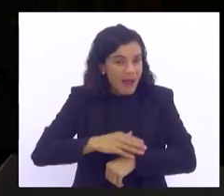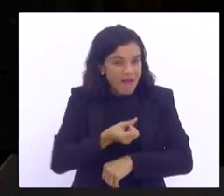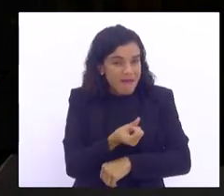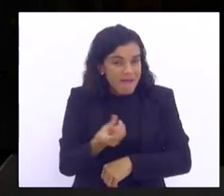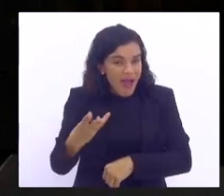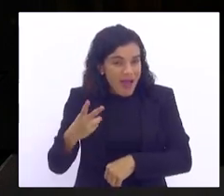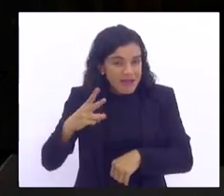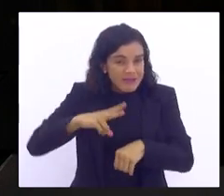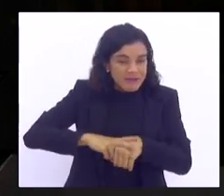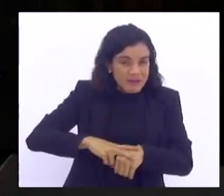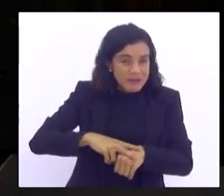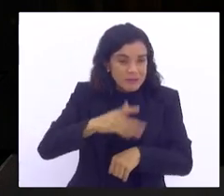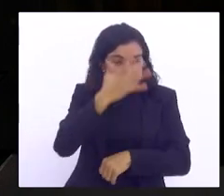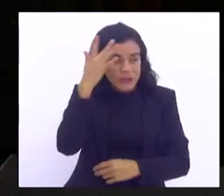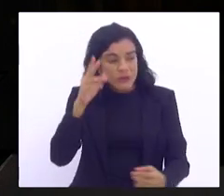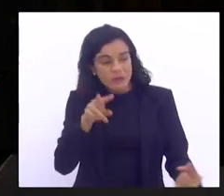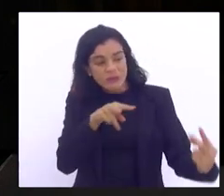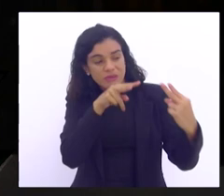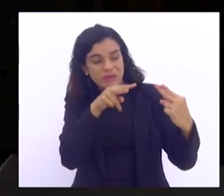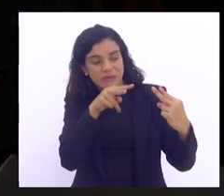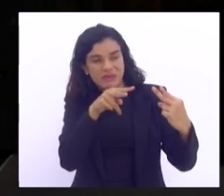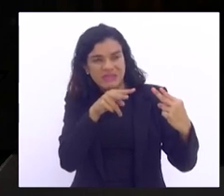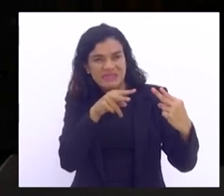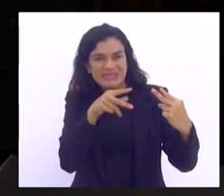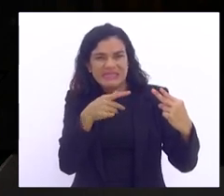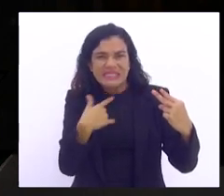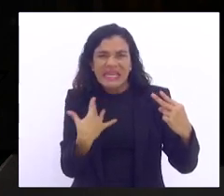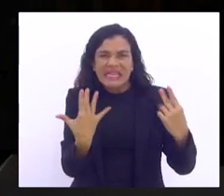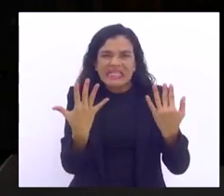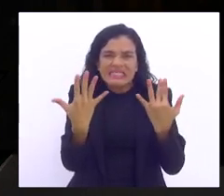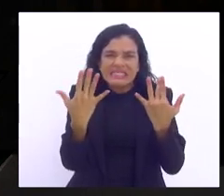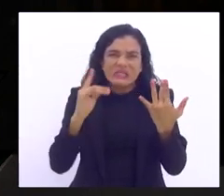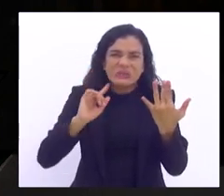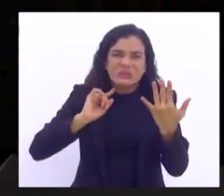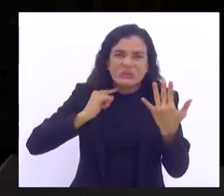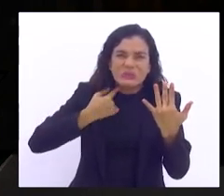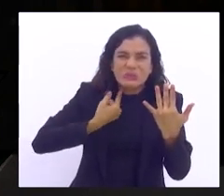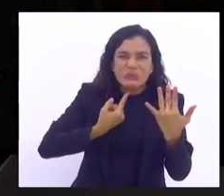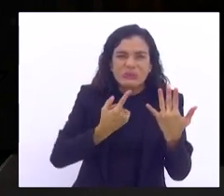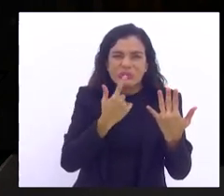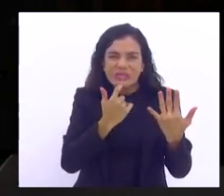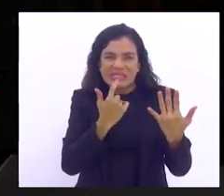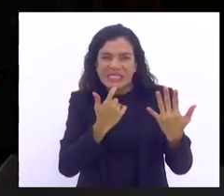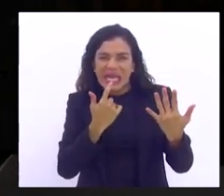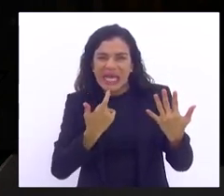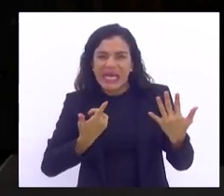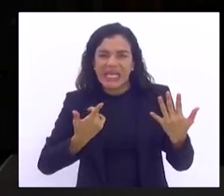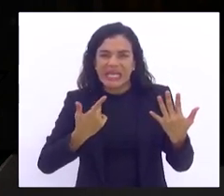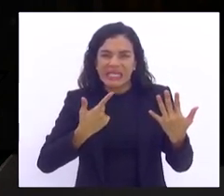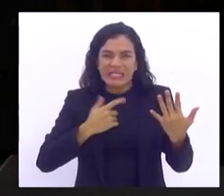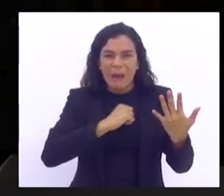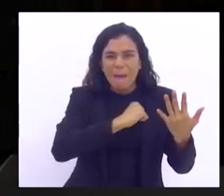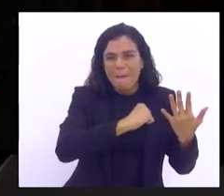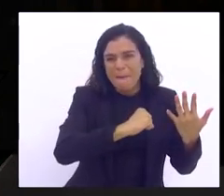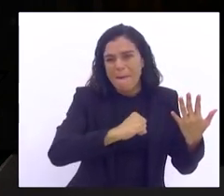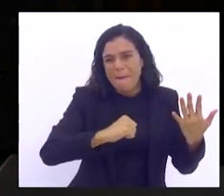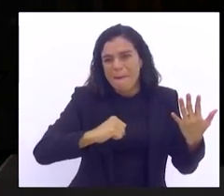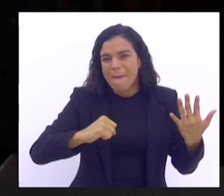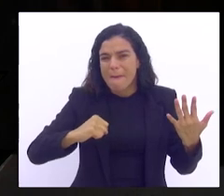vezes, diante de pessoas que têm sangue nas mãos e que estão querendo manchar a nossa bandeira com sangue inocente? E eu falo isso com